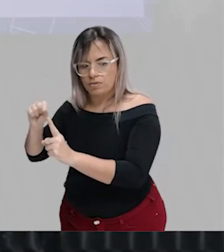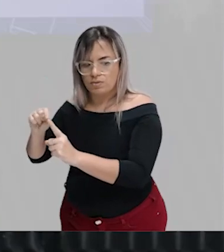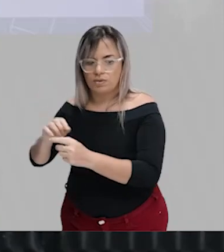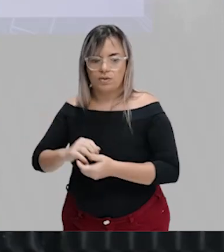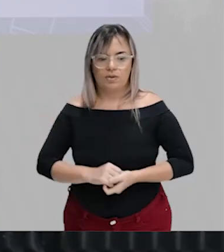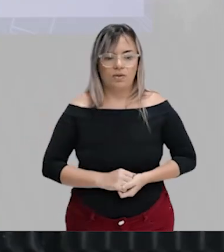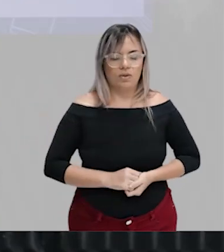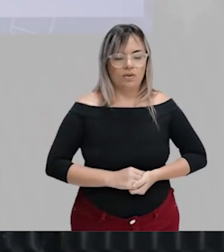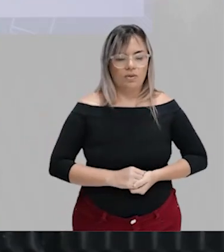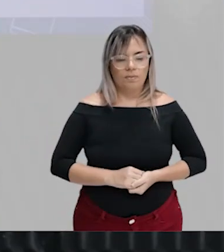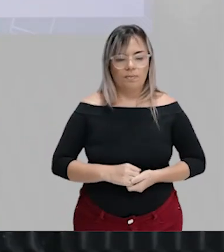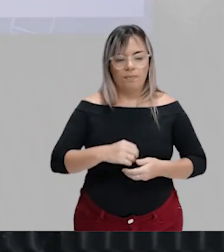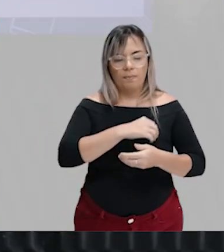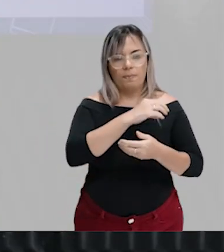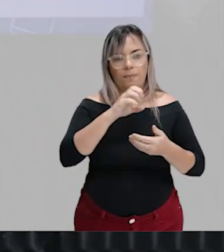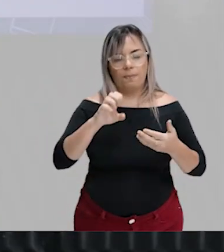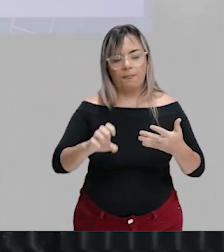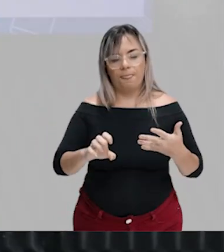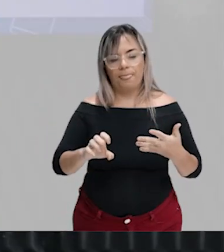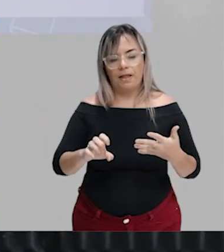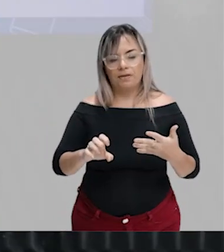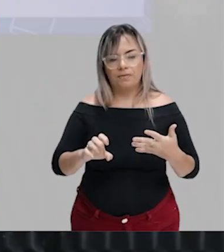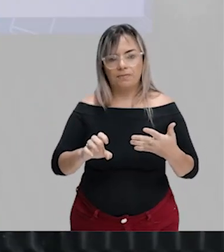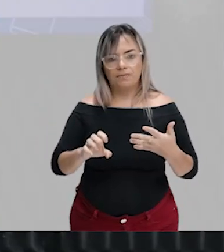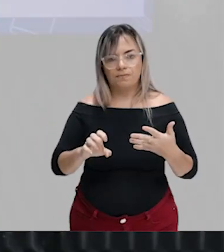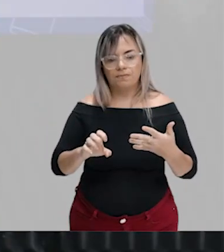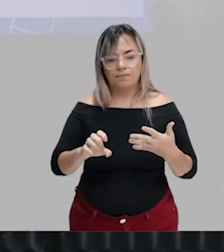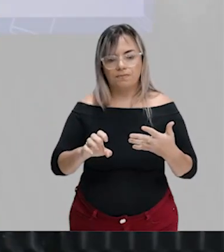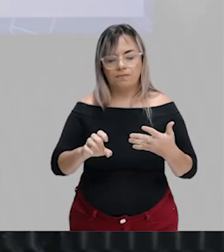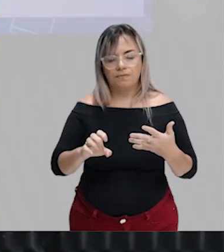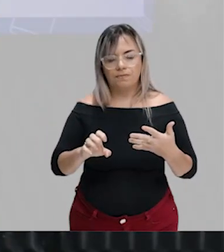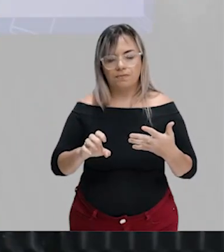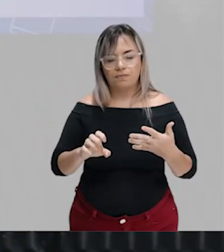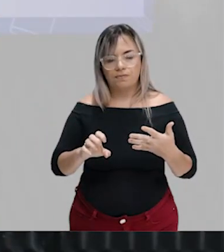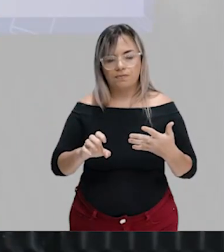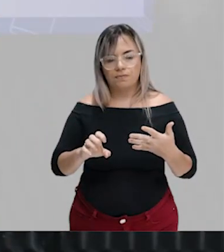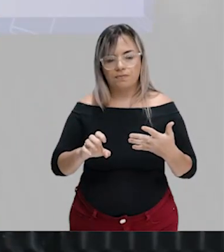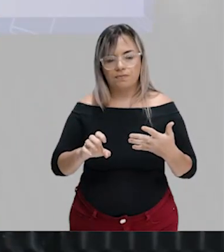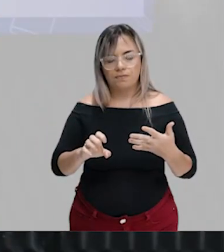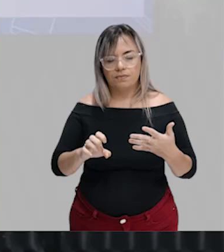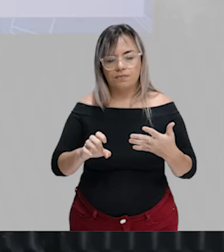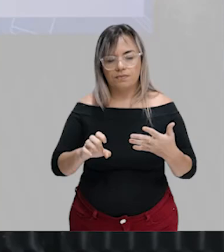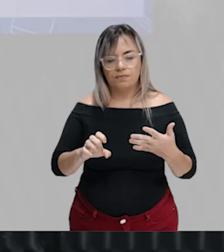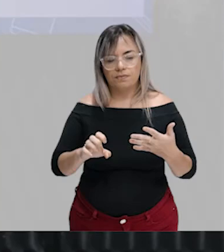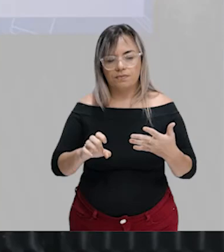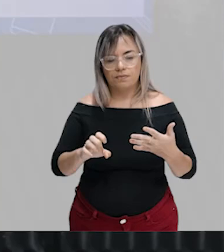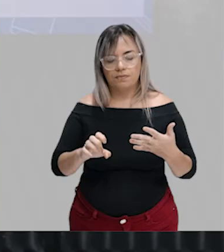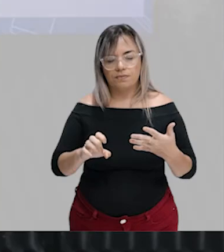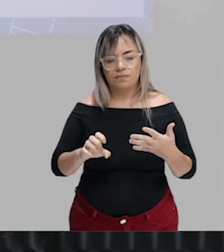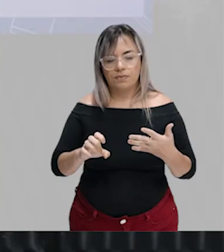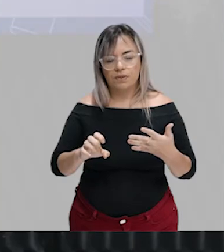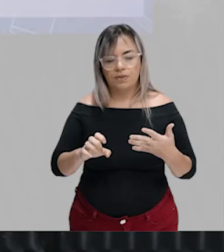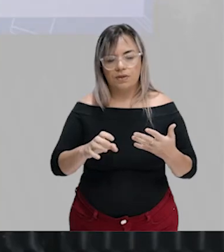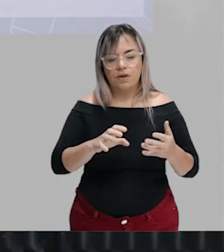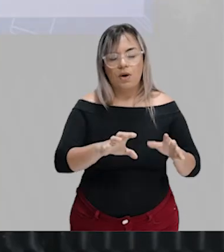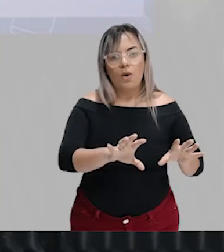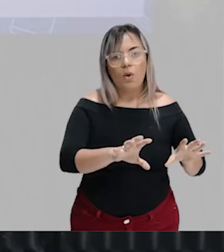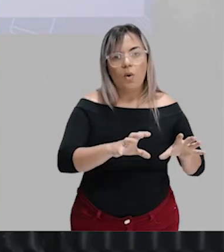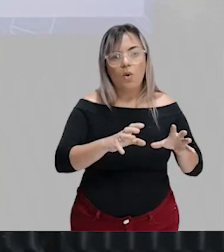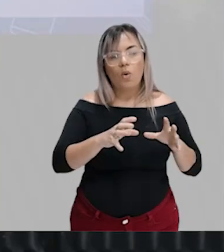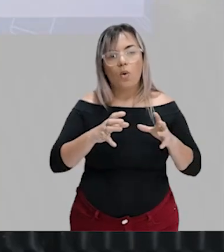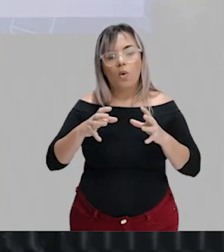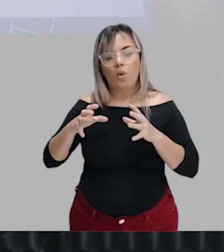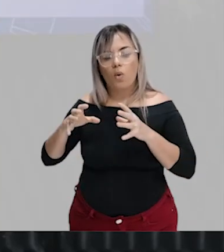letra E. O processo de convecção térmica consiste na movimentação de partes do fluido dentro